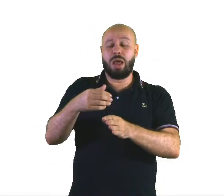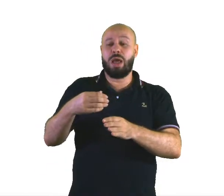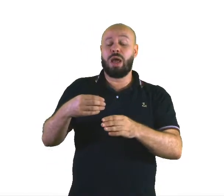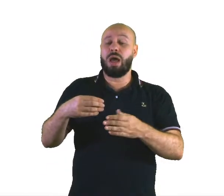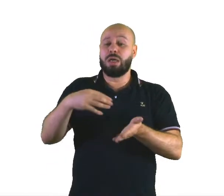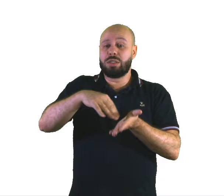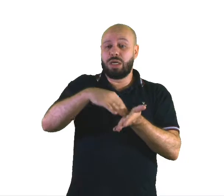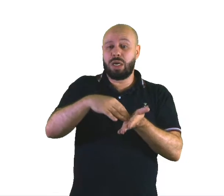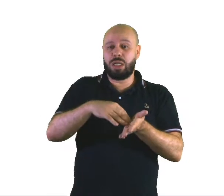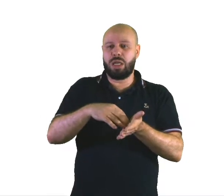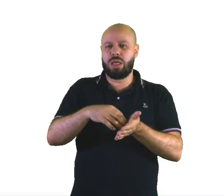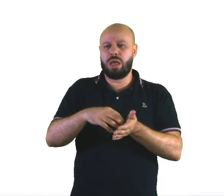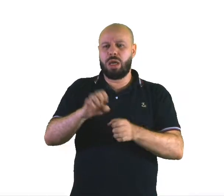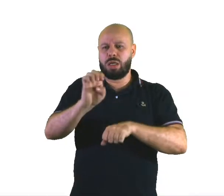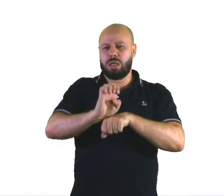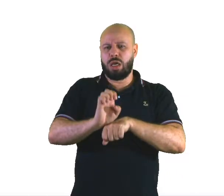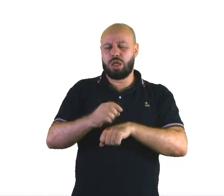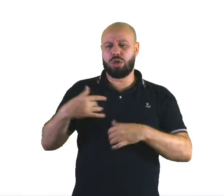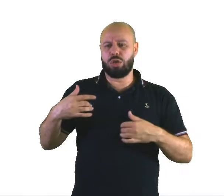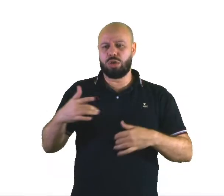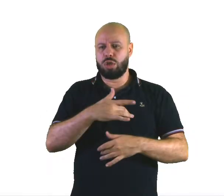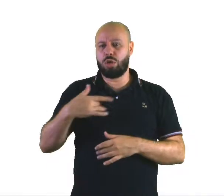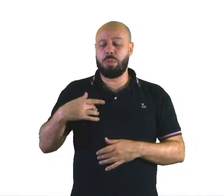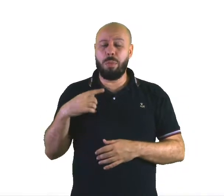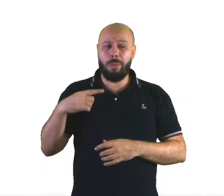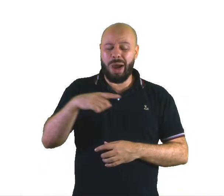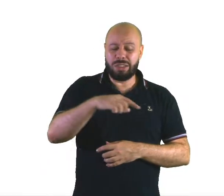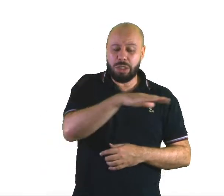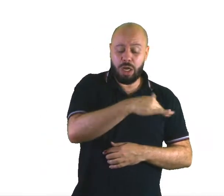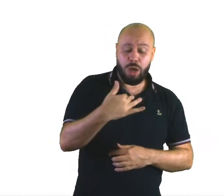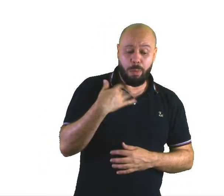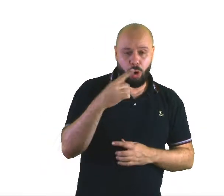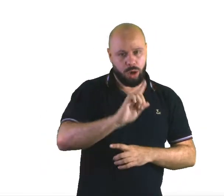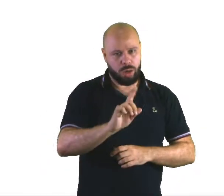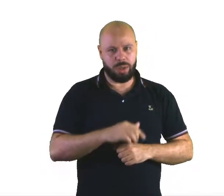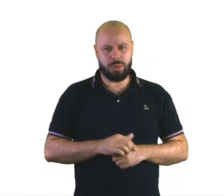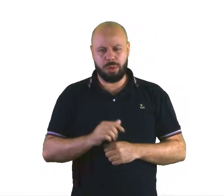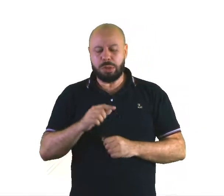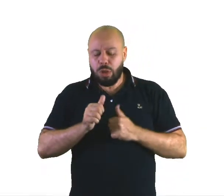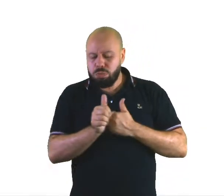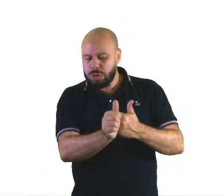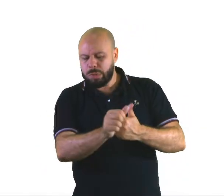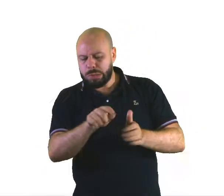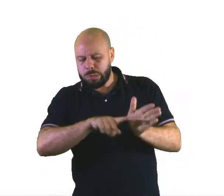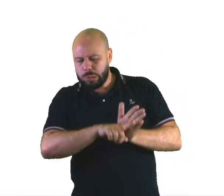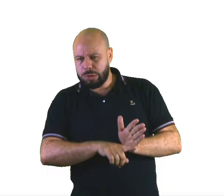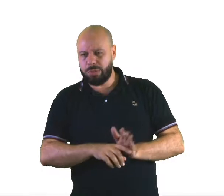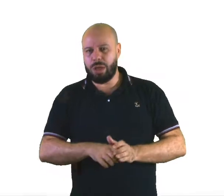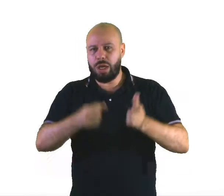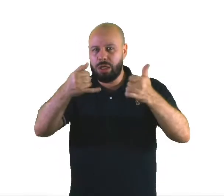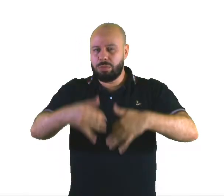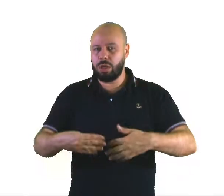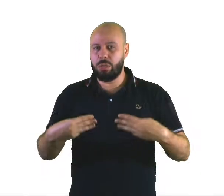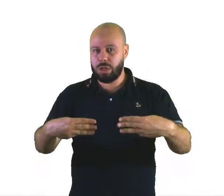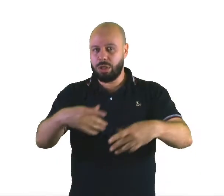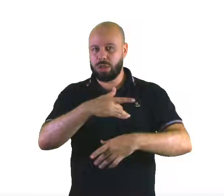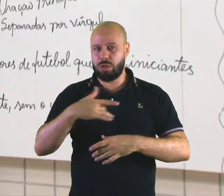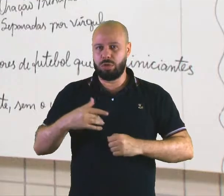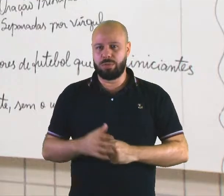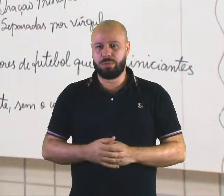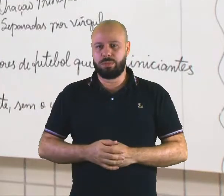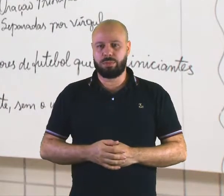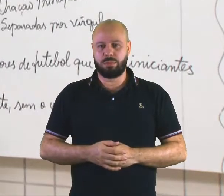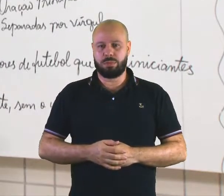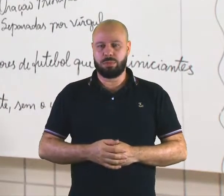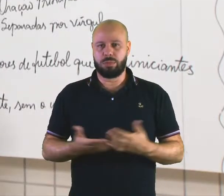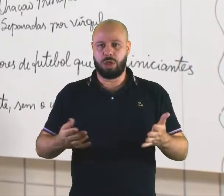saúde e que não evoluíram para óbito, explica o Ministério da Saúde. Tá? Agora nós vamos